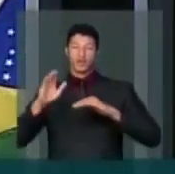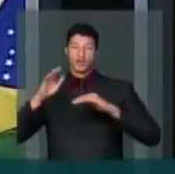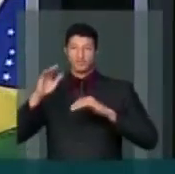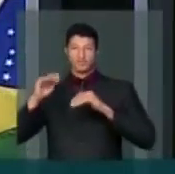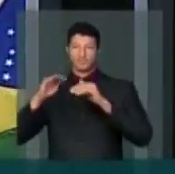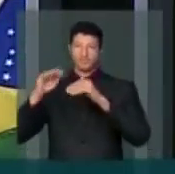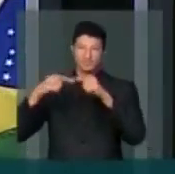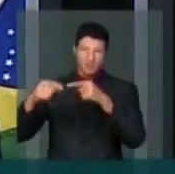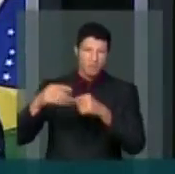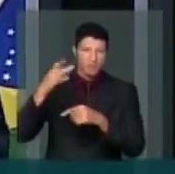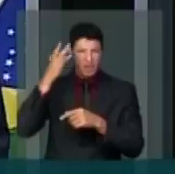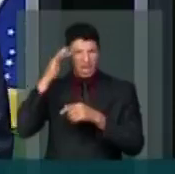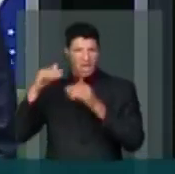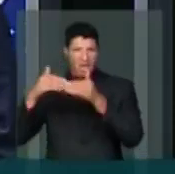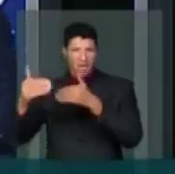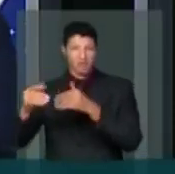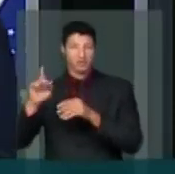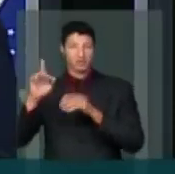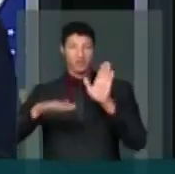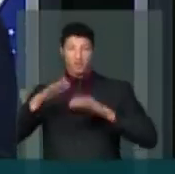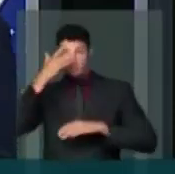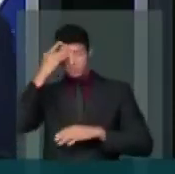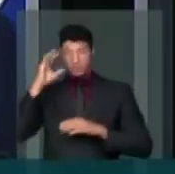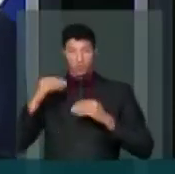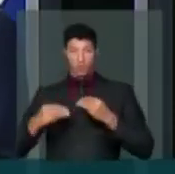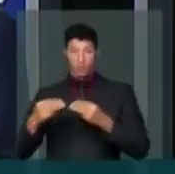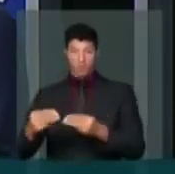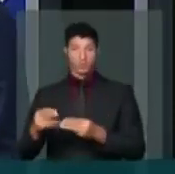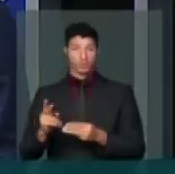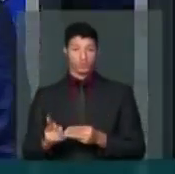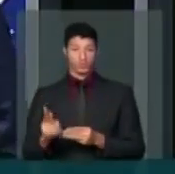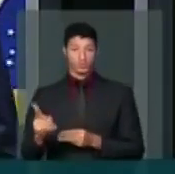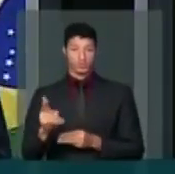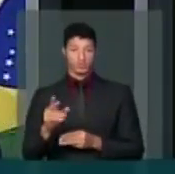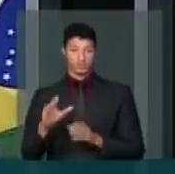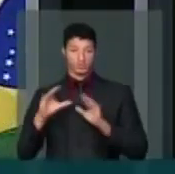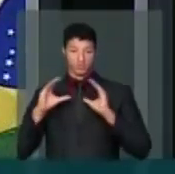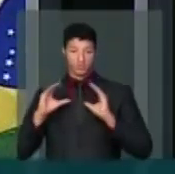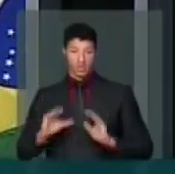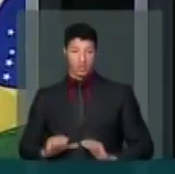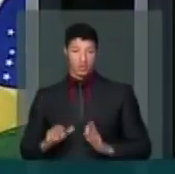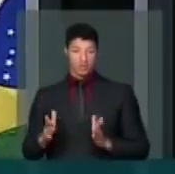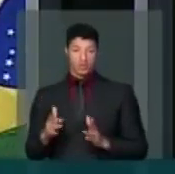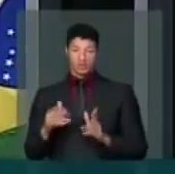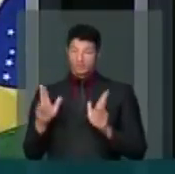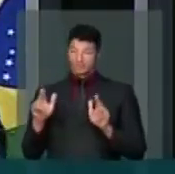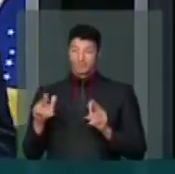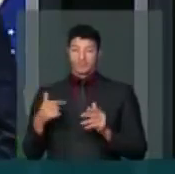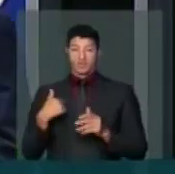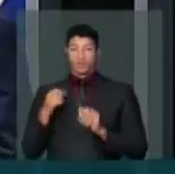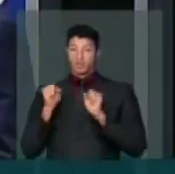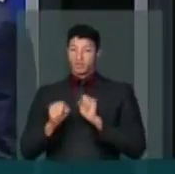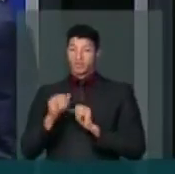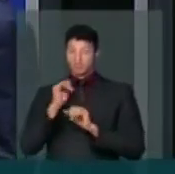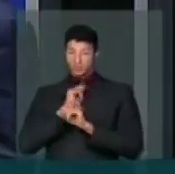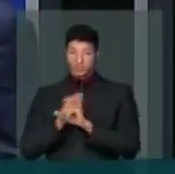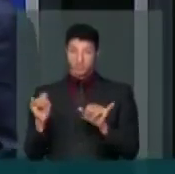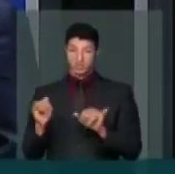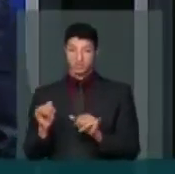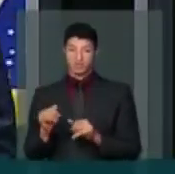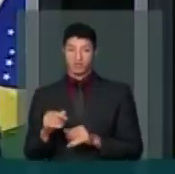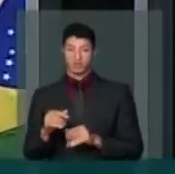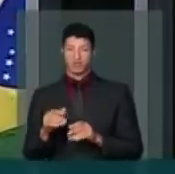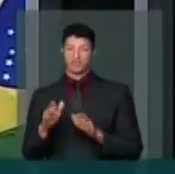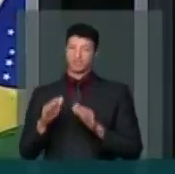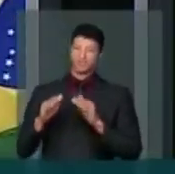provavelmente, esse cidadão, me desculpe o termo, que eu poderia dizer aqui, que